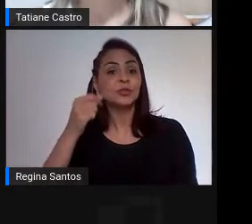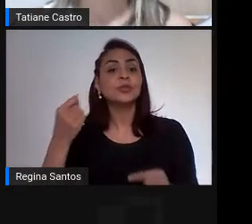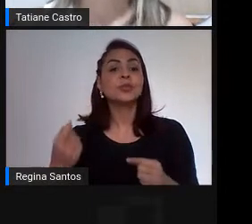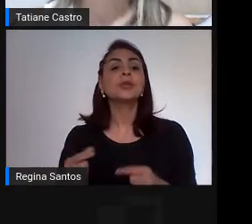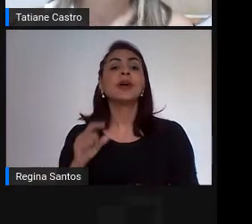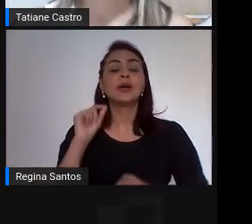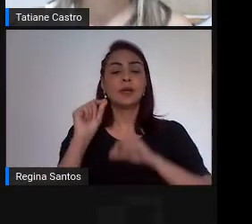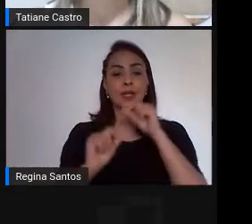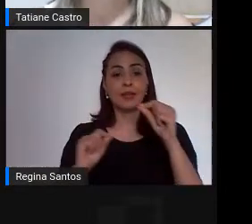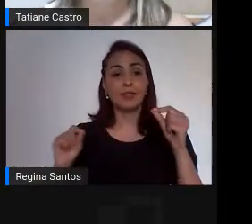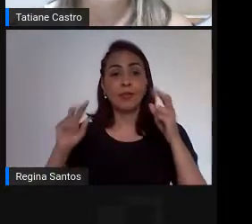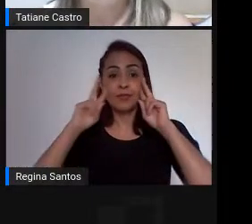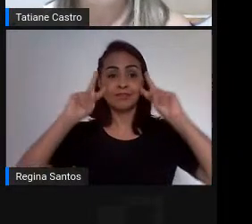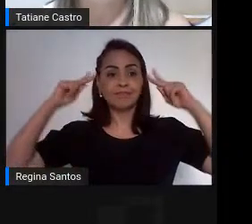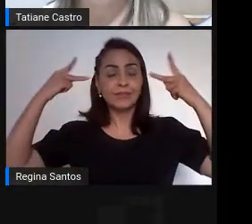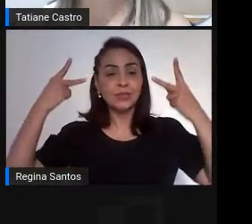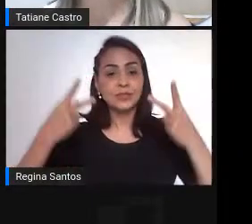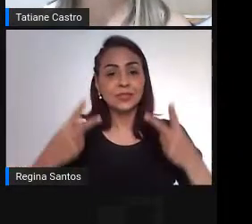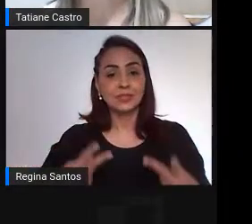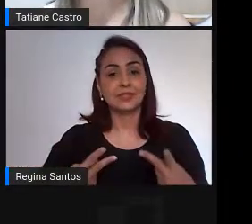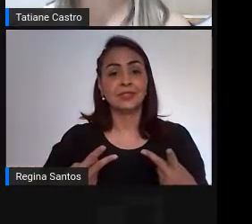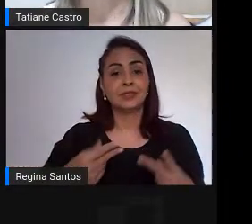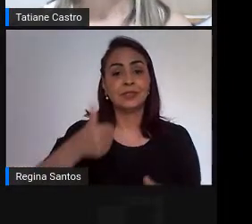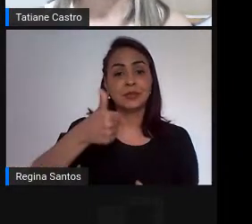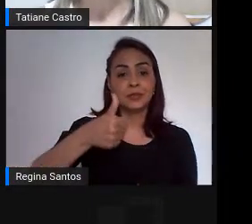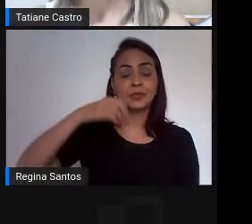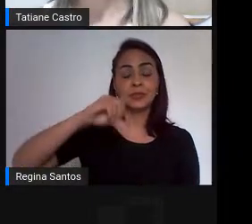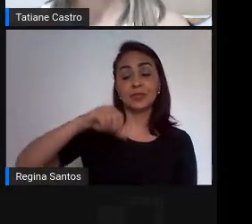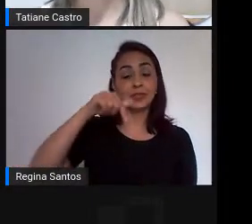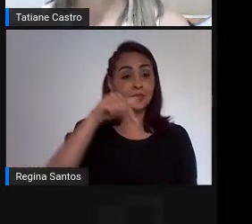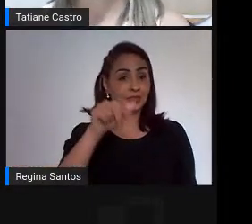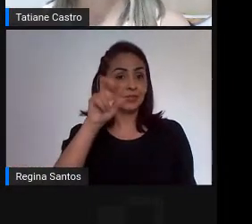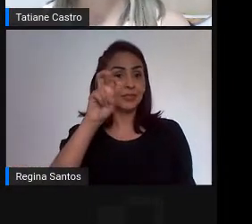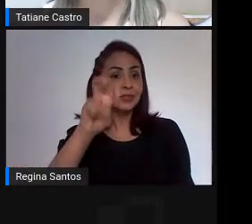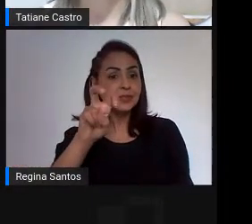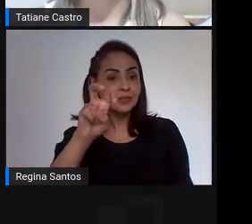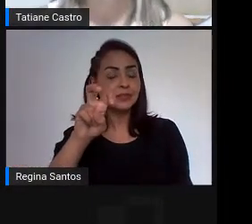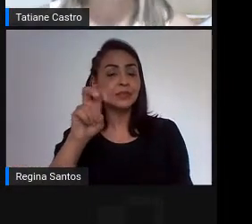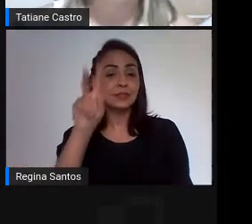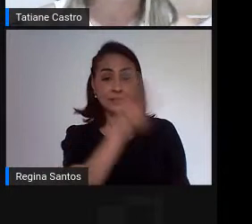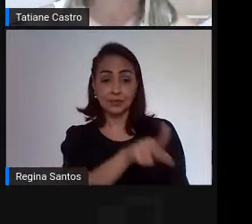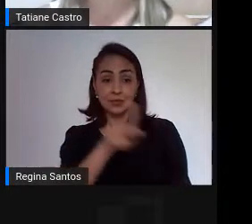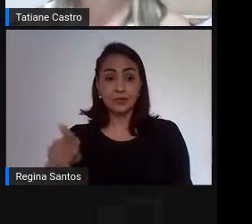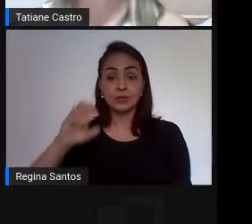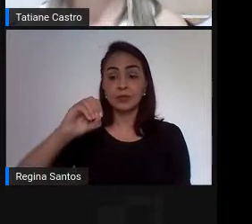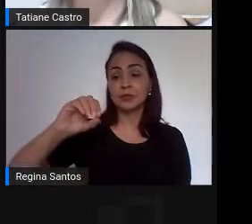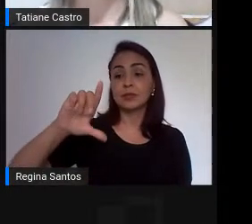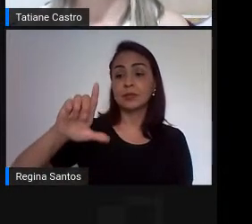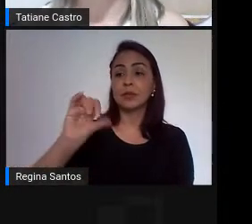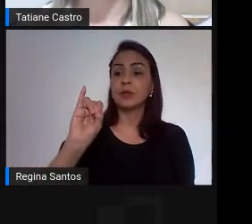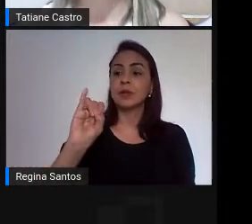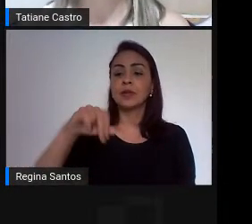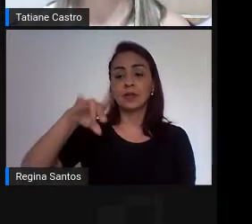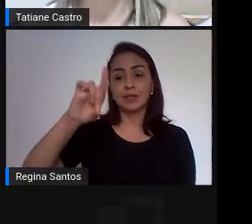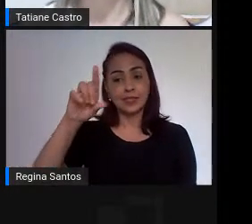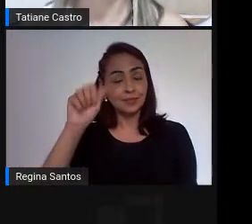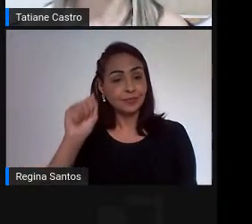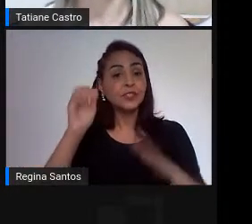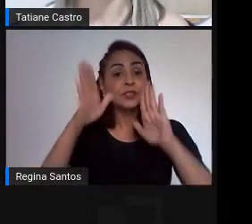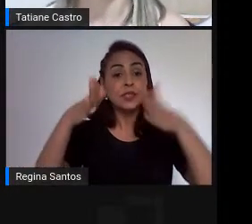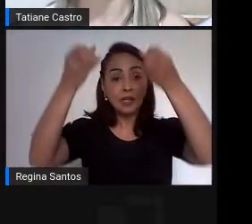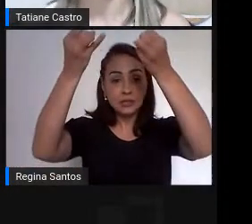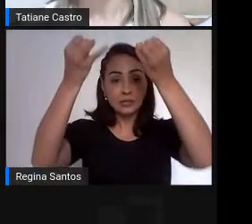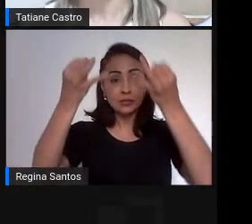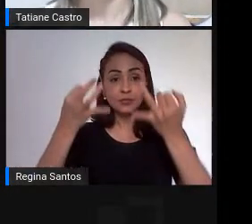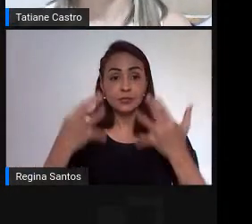uma reformulação do anexo do regimento geral do curso. Como a professora Olinda apresentou no início da fala dela, o curso